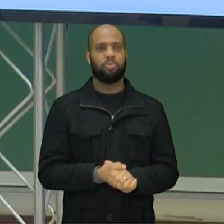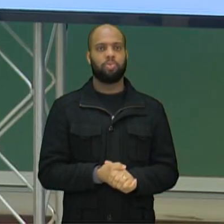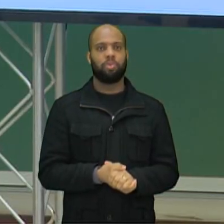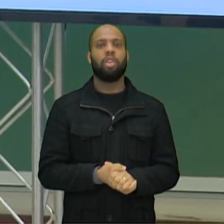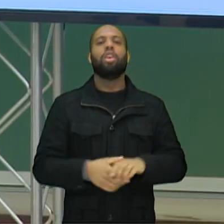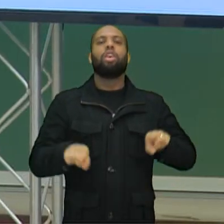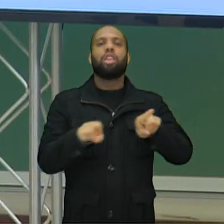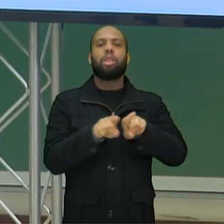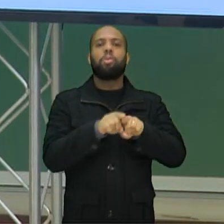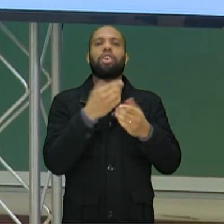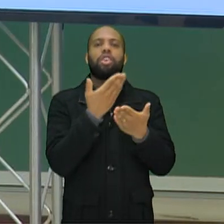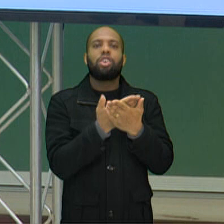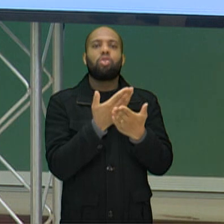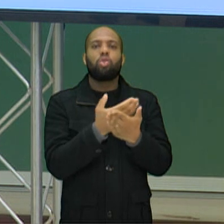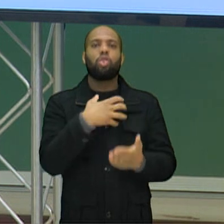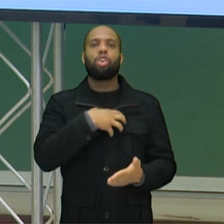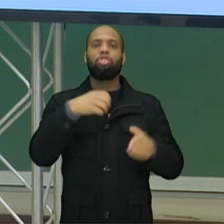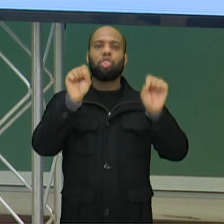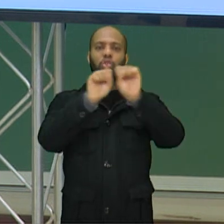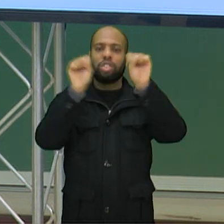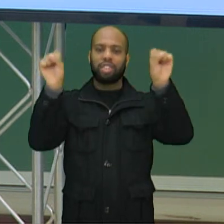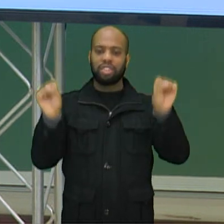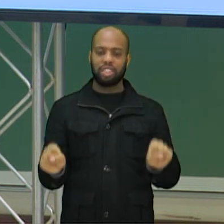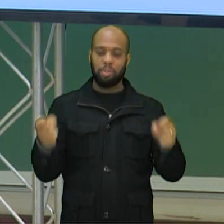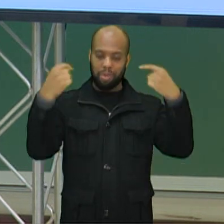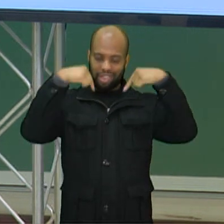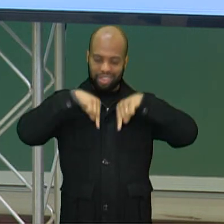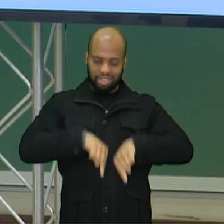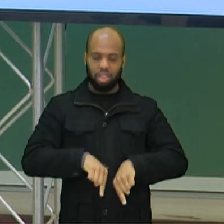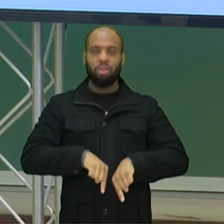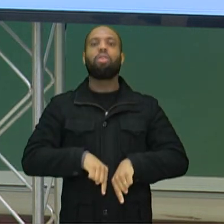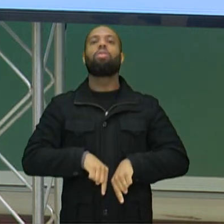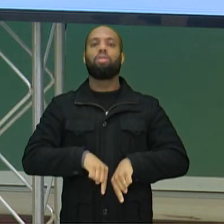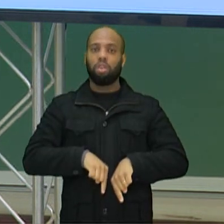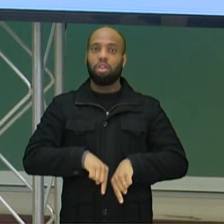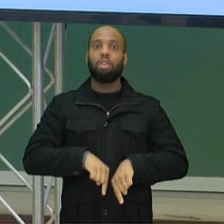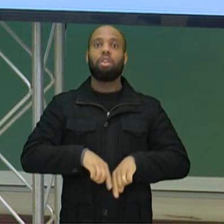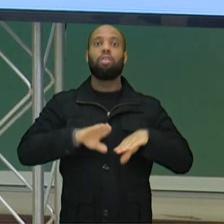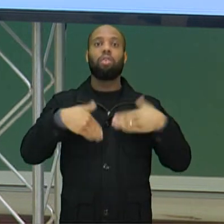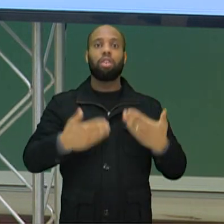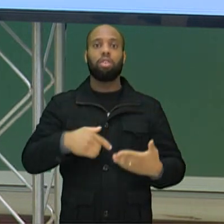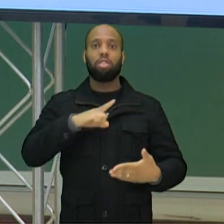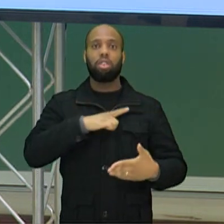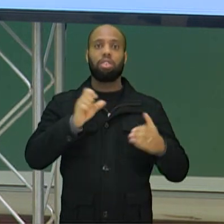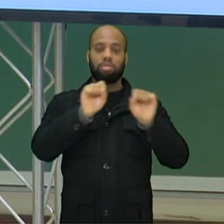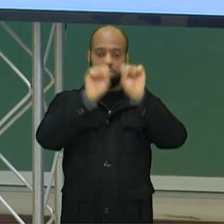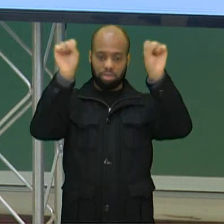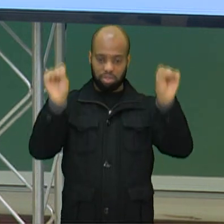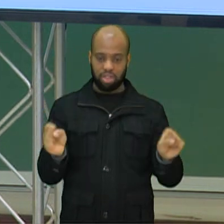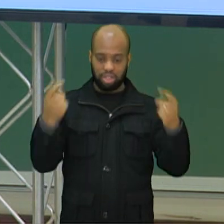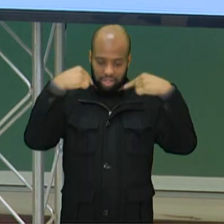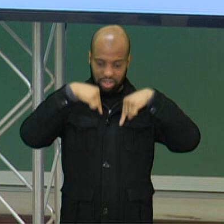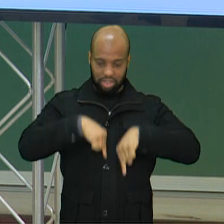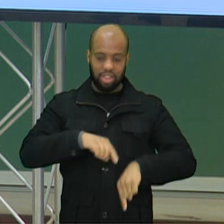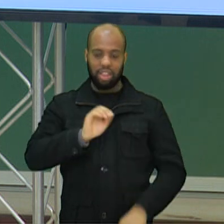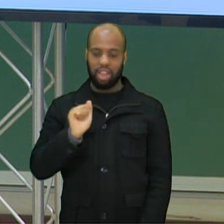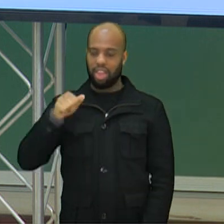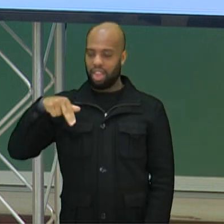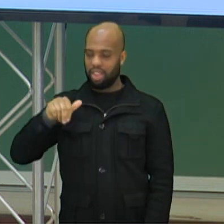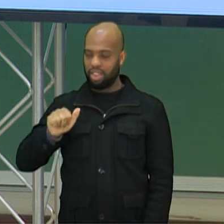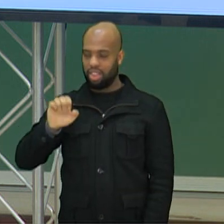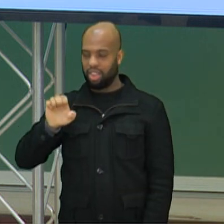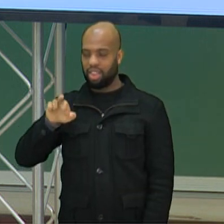Nós falamos sobre os sistemas metabólicos. Então, lembrando, falamos sobre o sistema metabólico anaeróbio